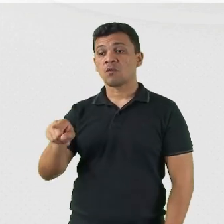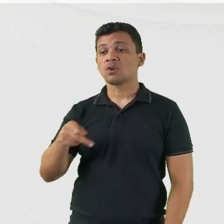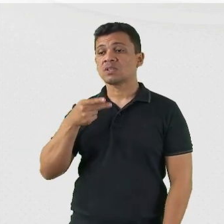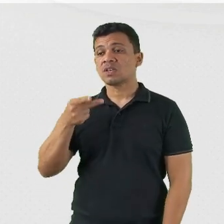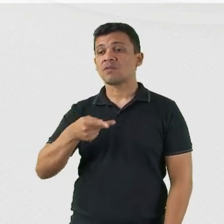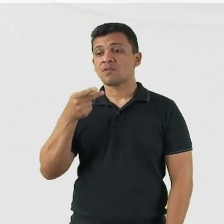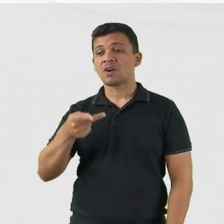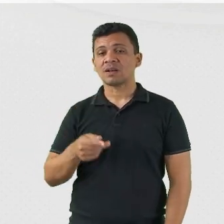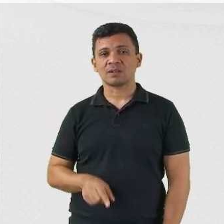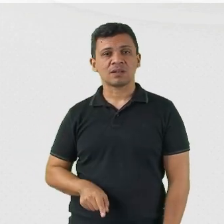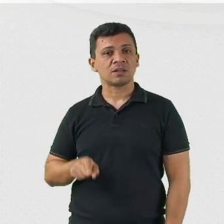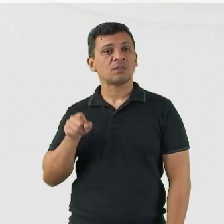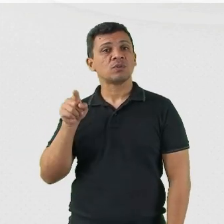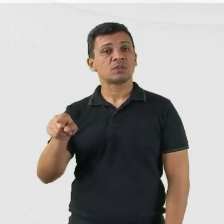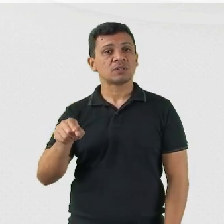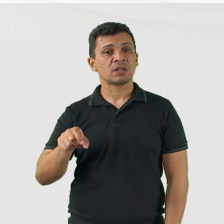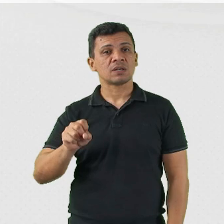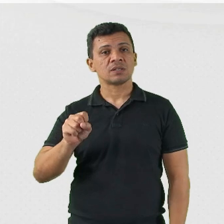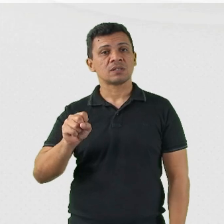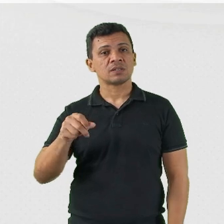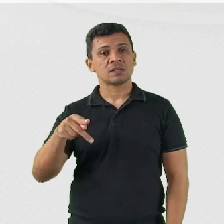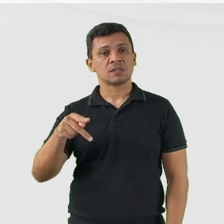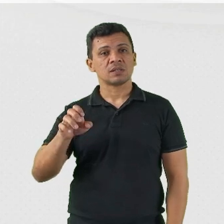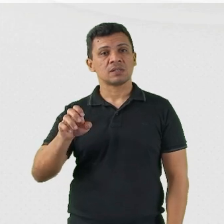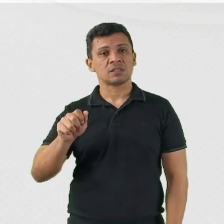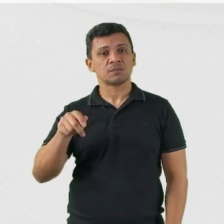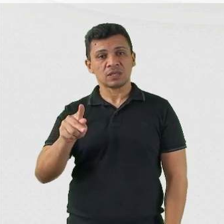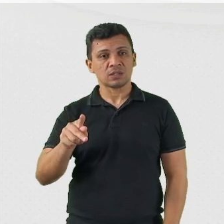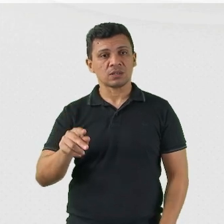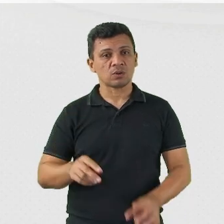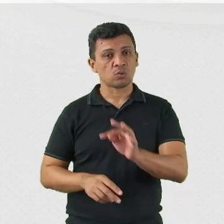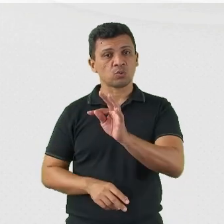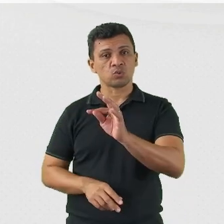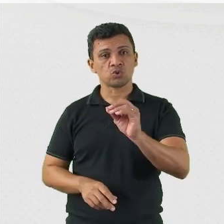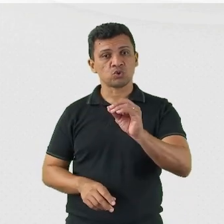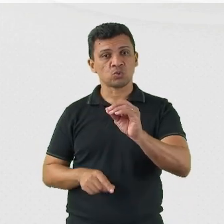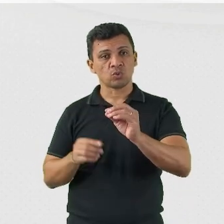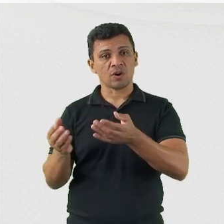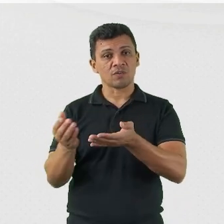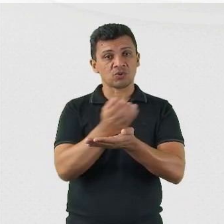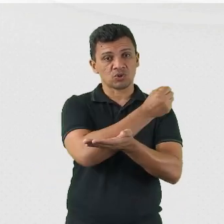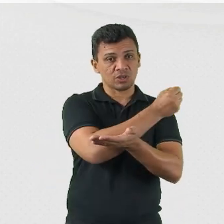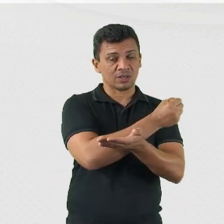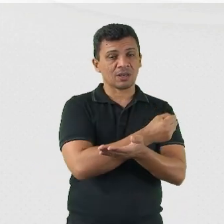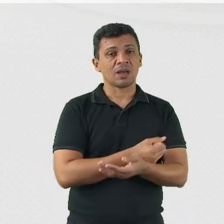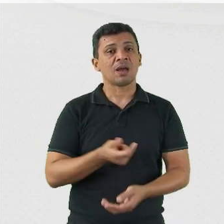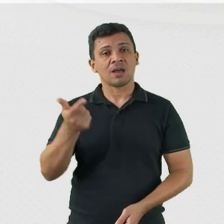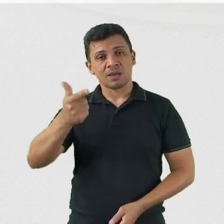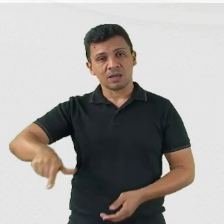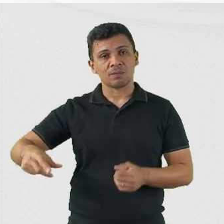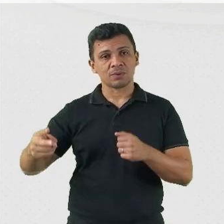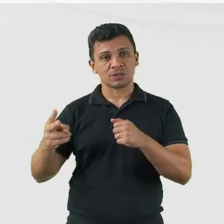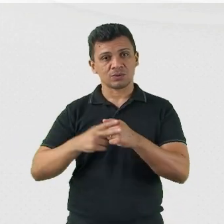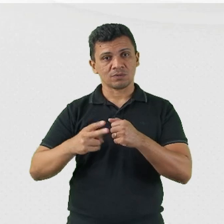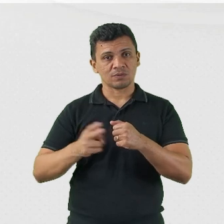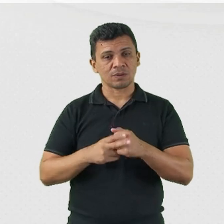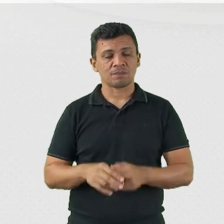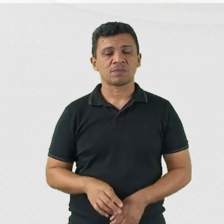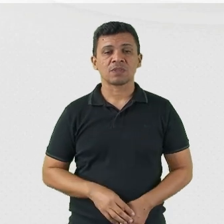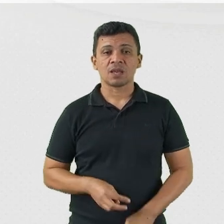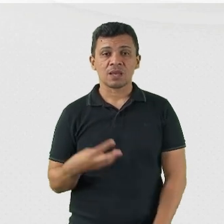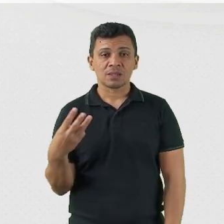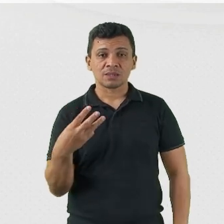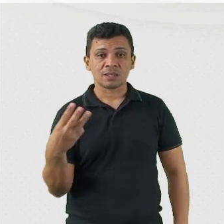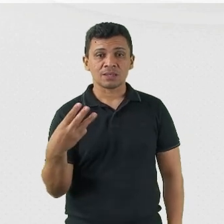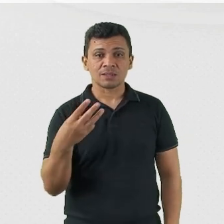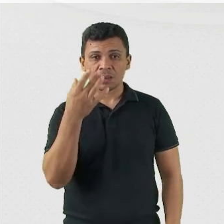speak. Então, é só tirar o to e repetir o verbo. Mas, para as terceiras pessoas do singular,